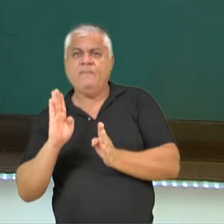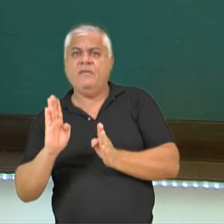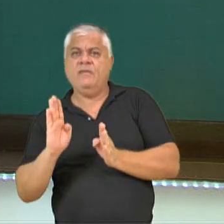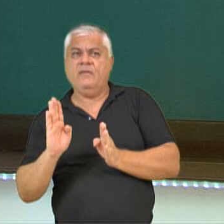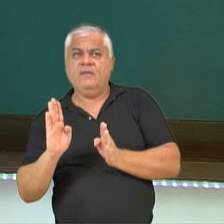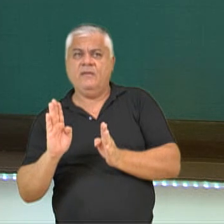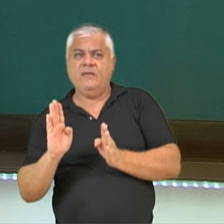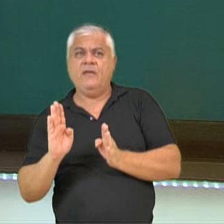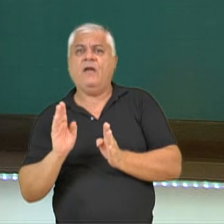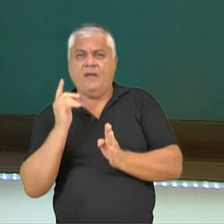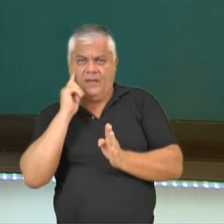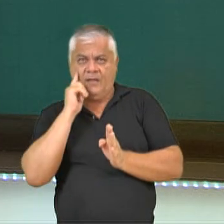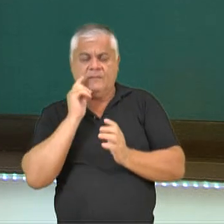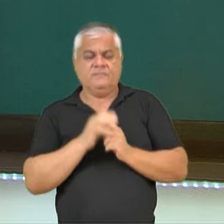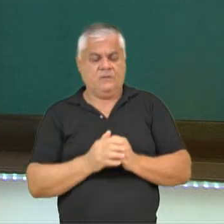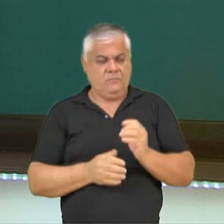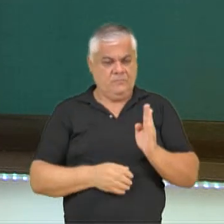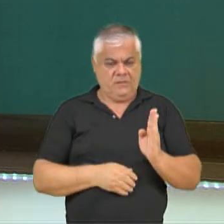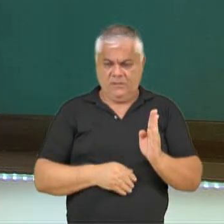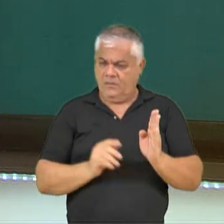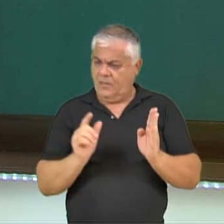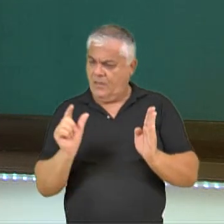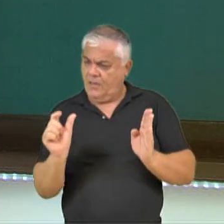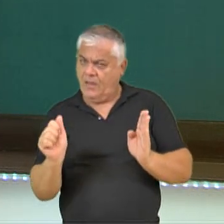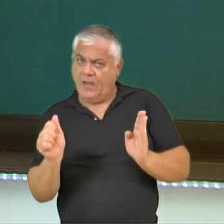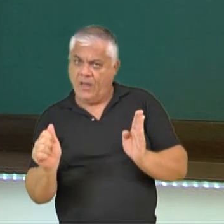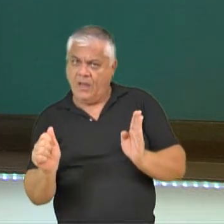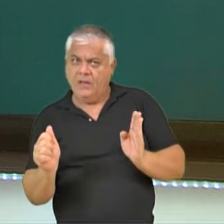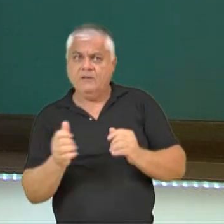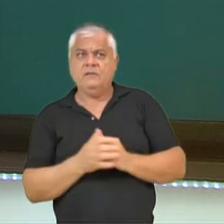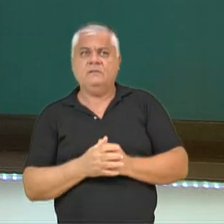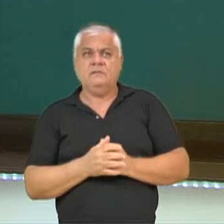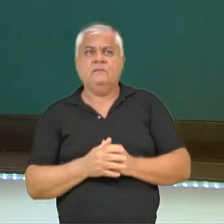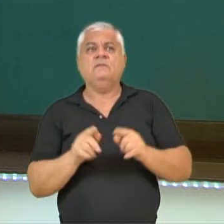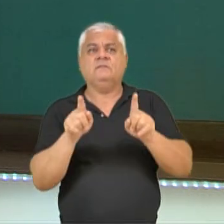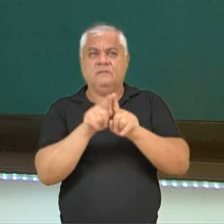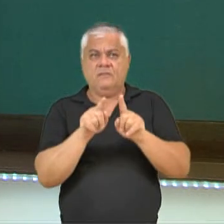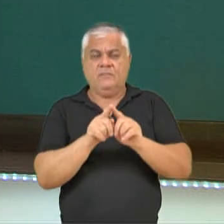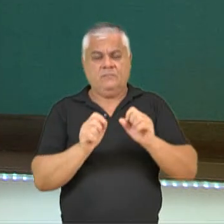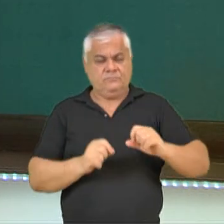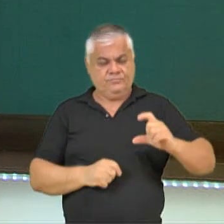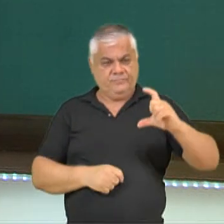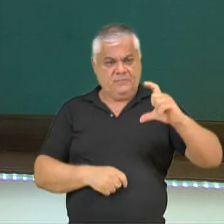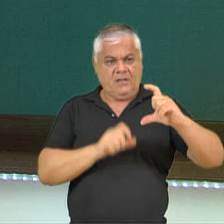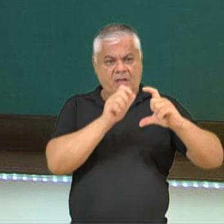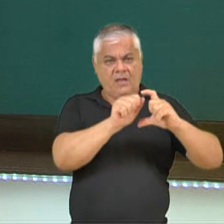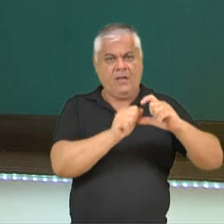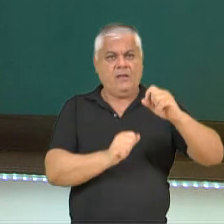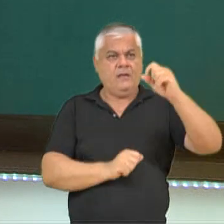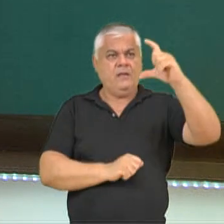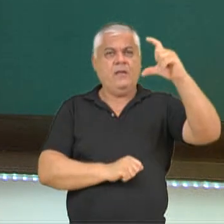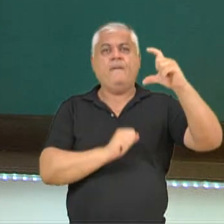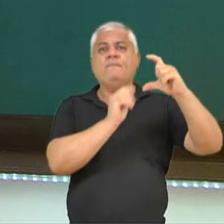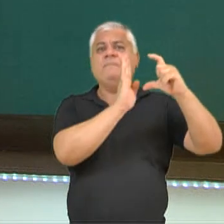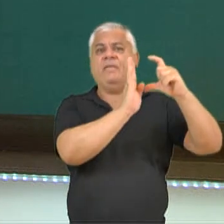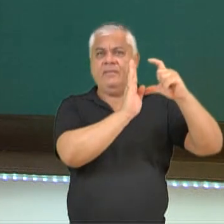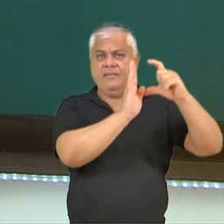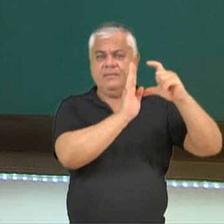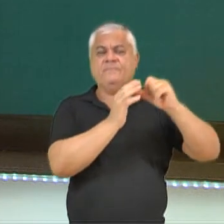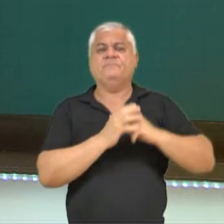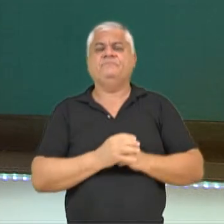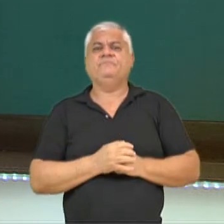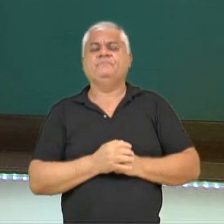diferente que mede A. E da mesma forma aqui, ó, o pedaço maior vale A e o pedaço menor vale